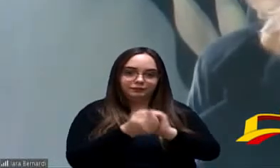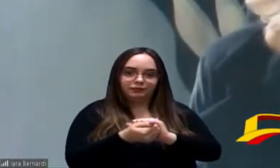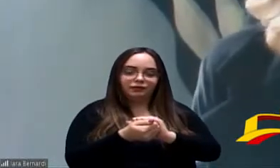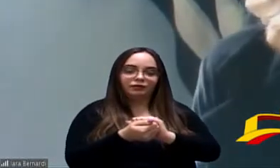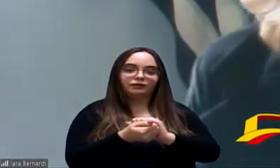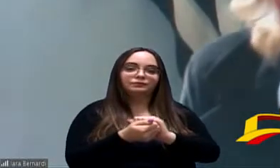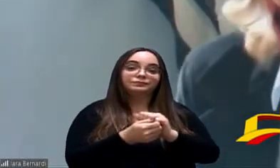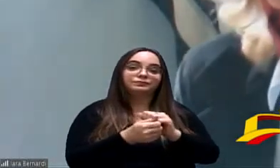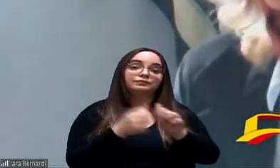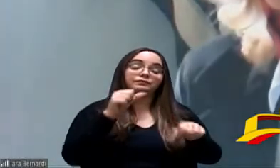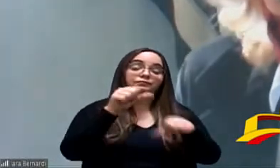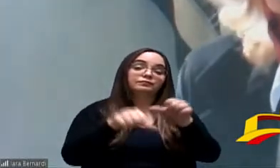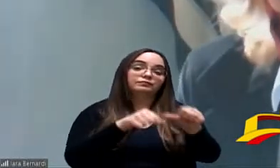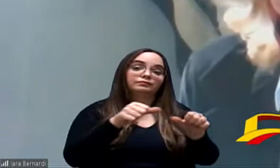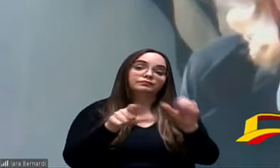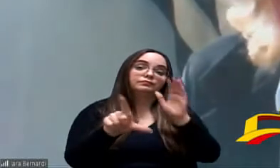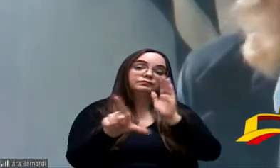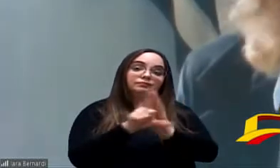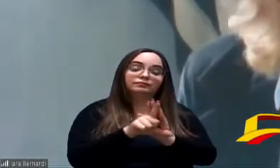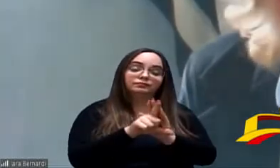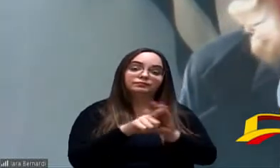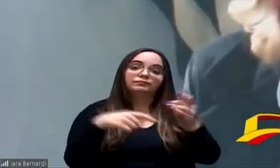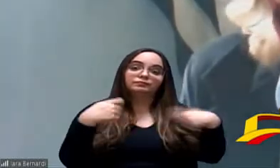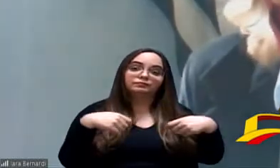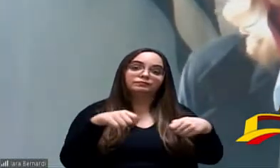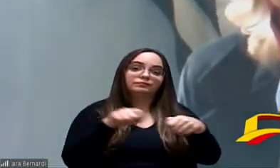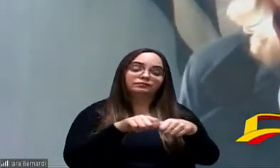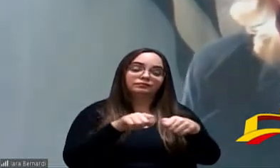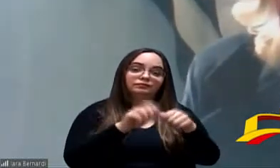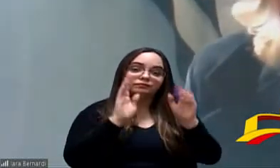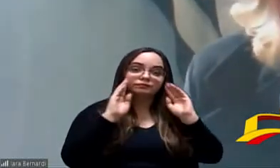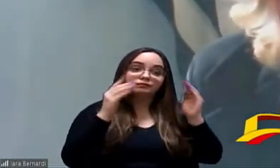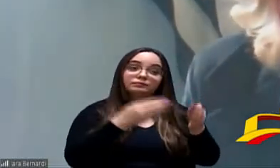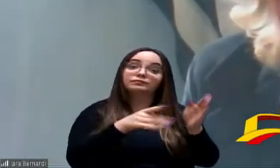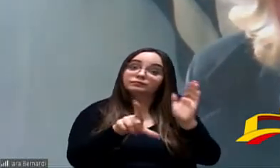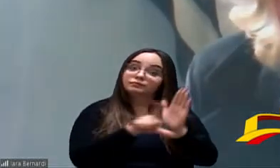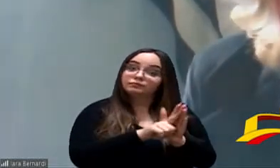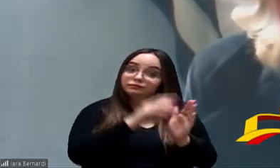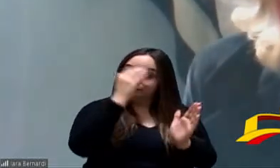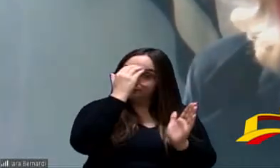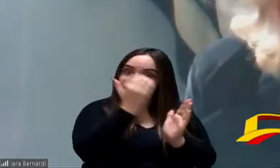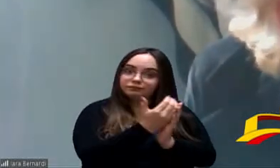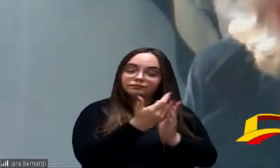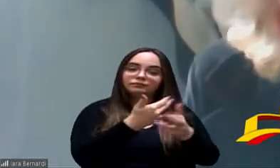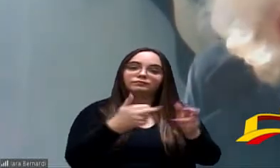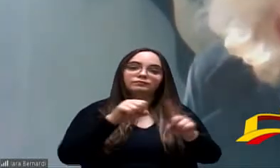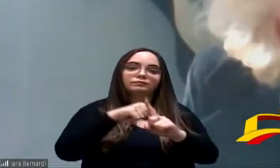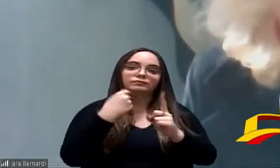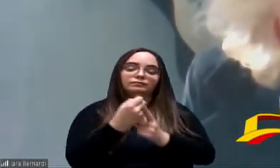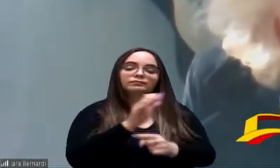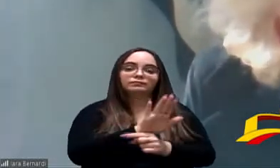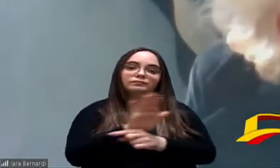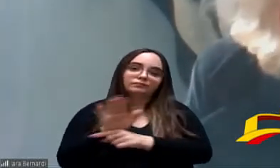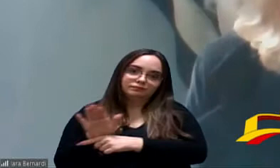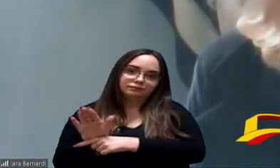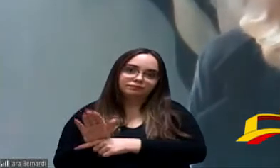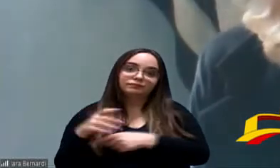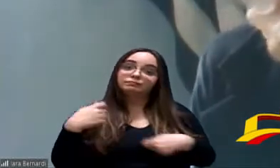transformar em lei e ter uma política votada em lei, política pública de assistência social do município de